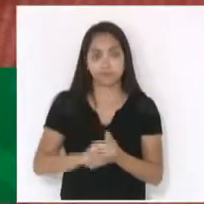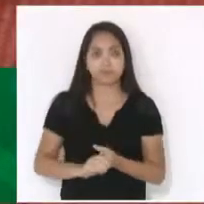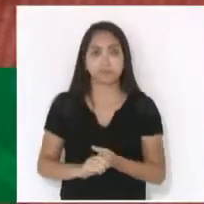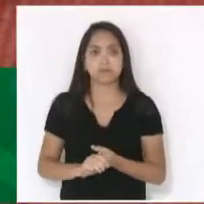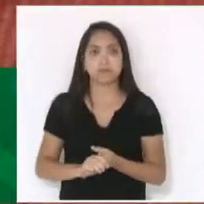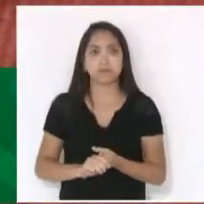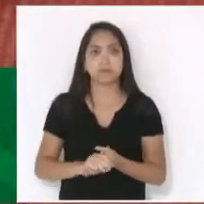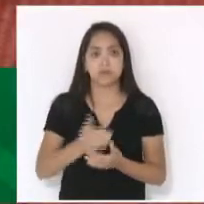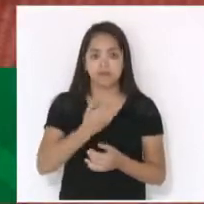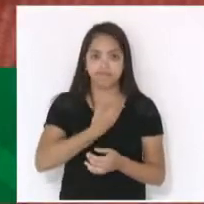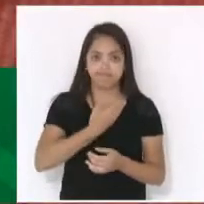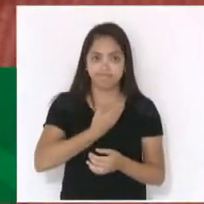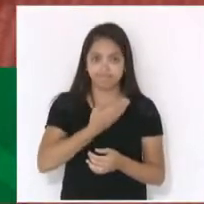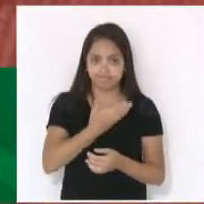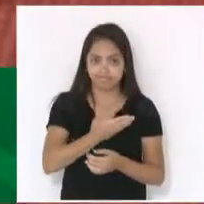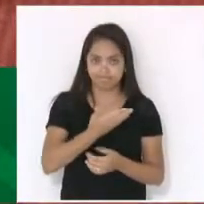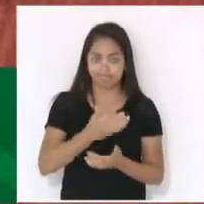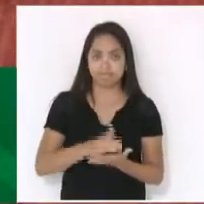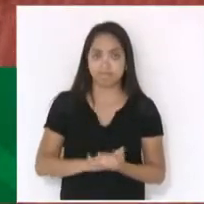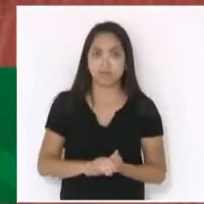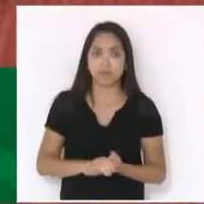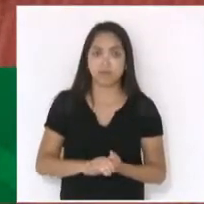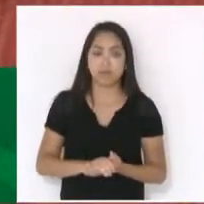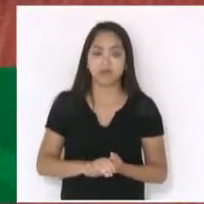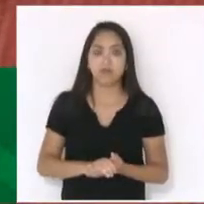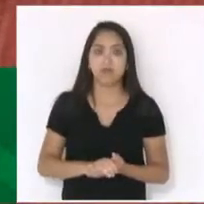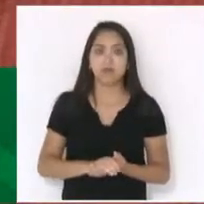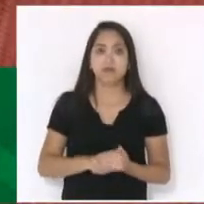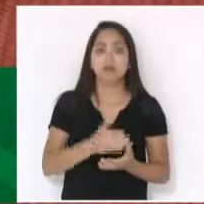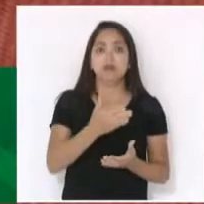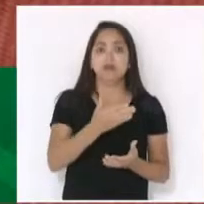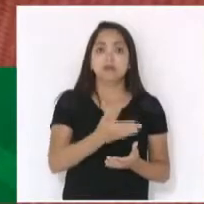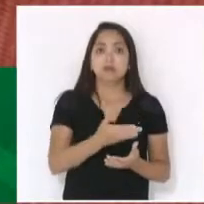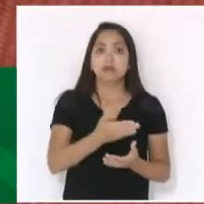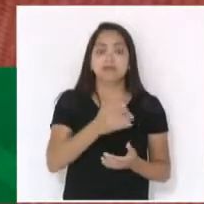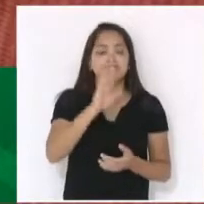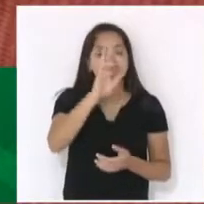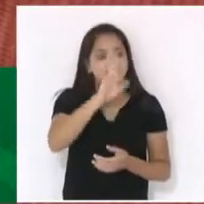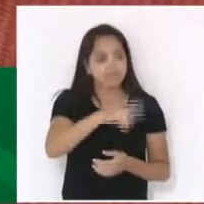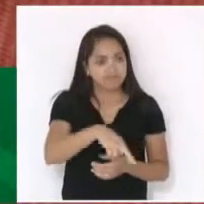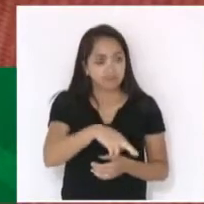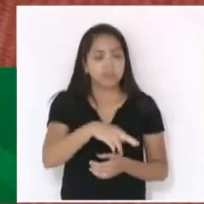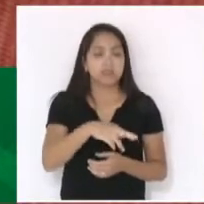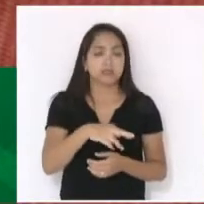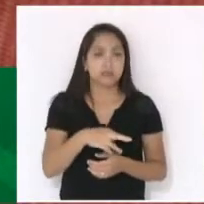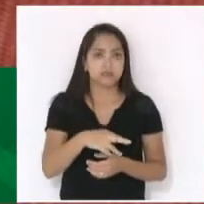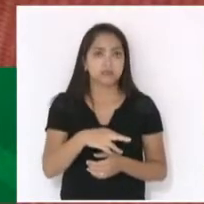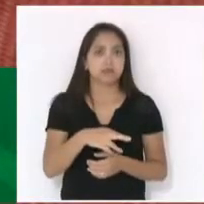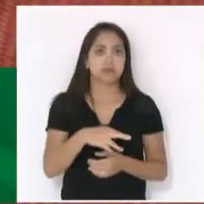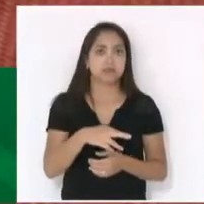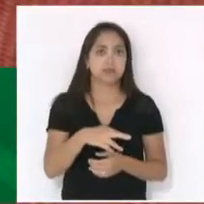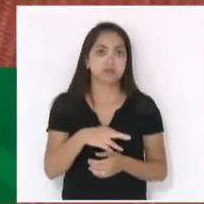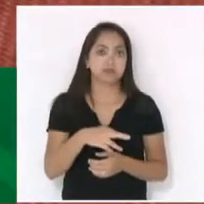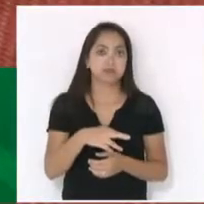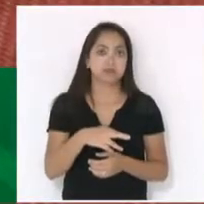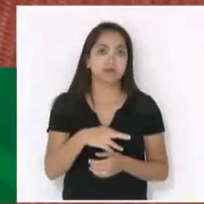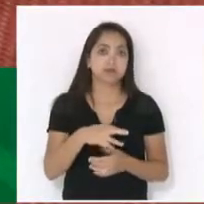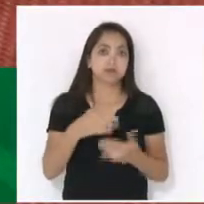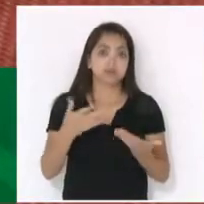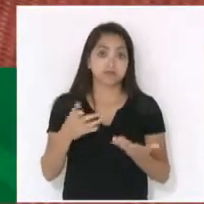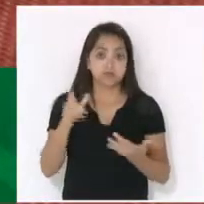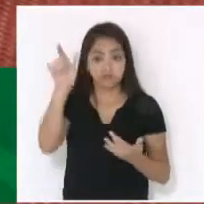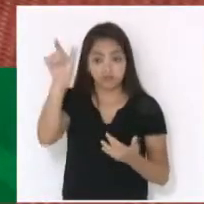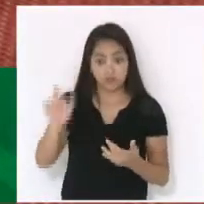amigo deputado salão a vossa excelência tem toda razão é um